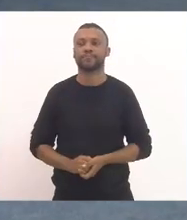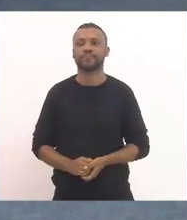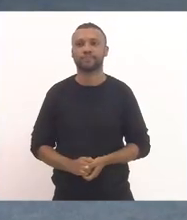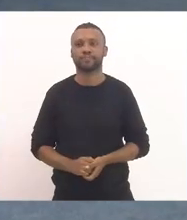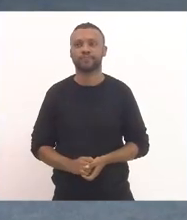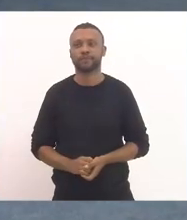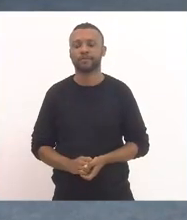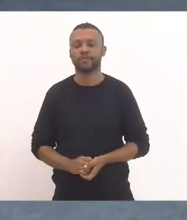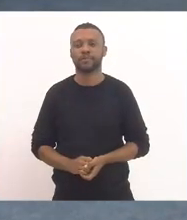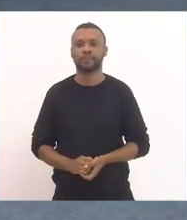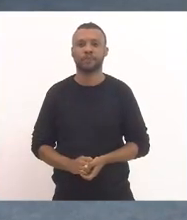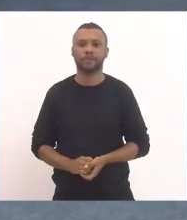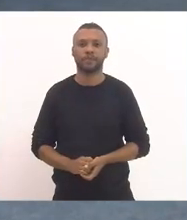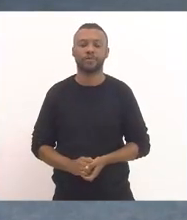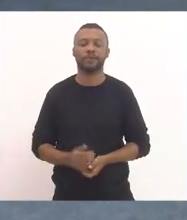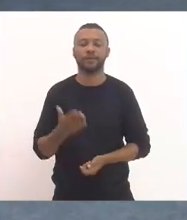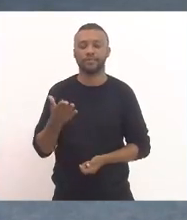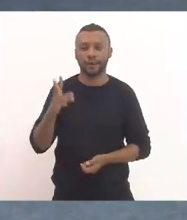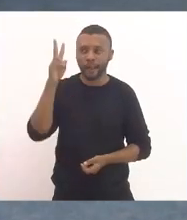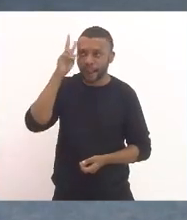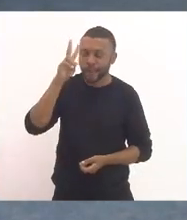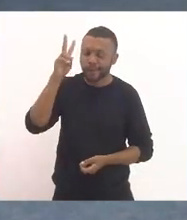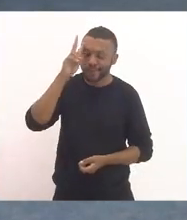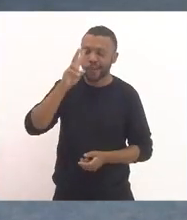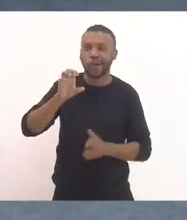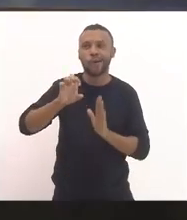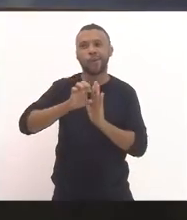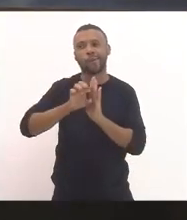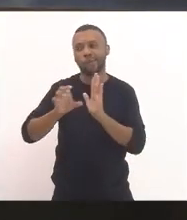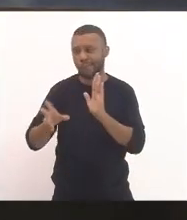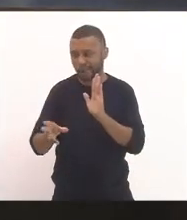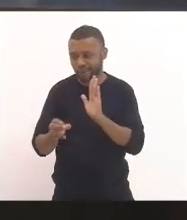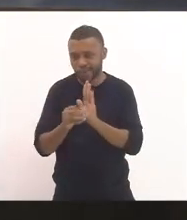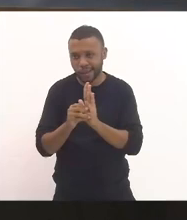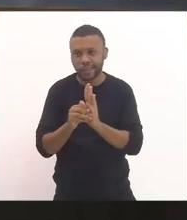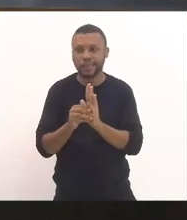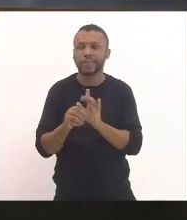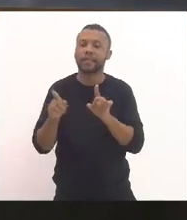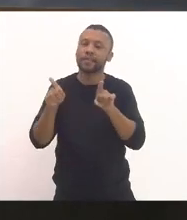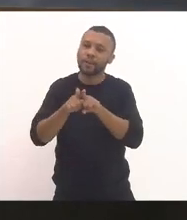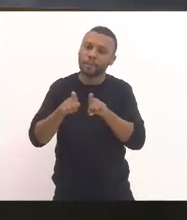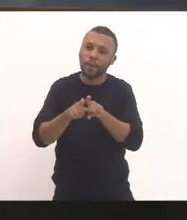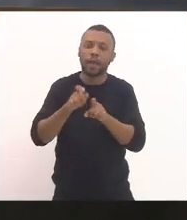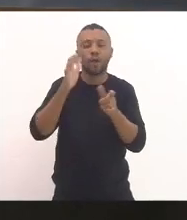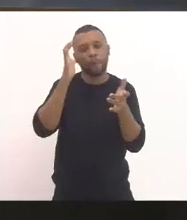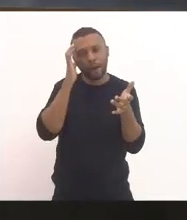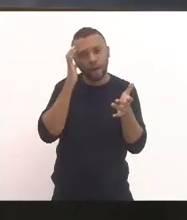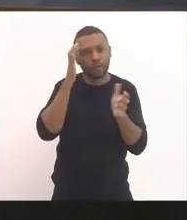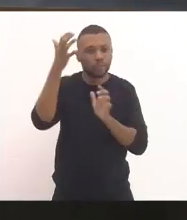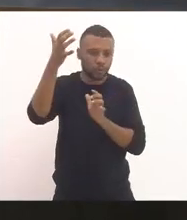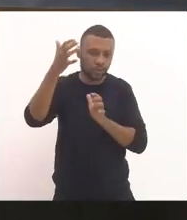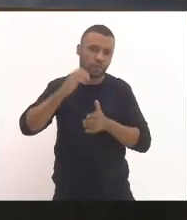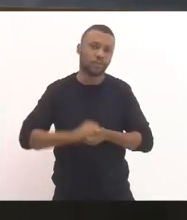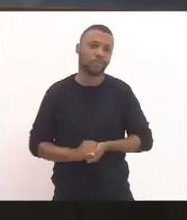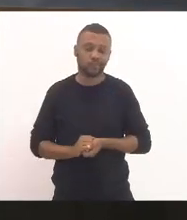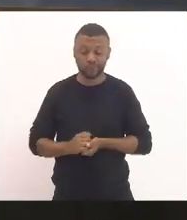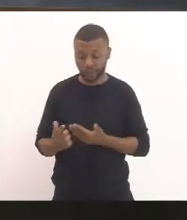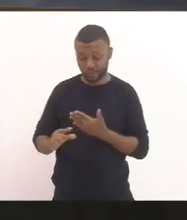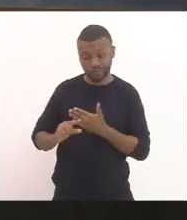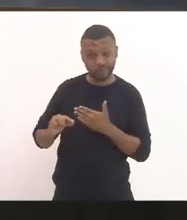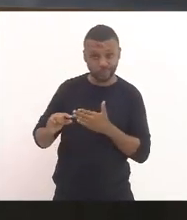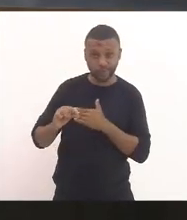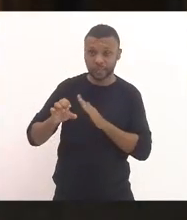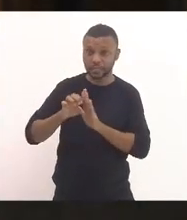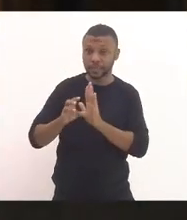porque eu quero ver falou lembrou uma Emenda que também é uma saída e eu fiz essa emenda